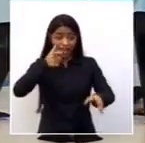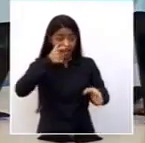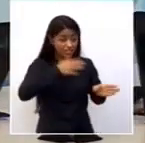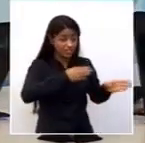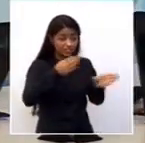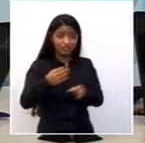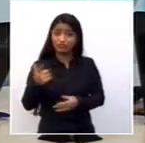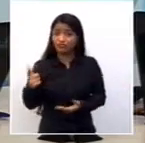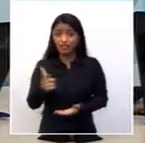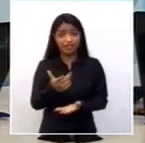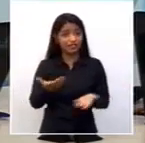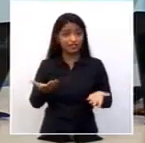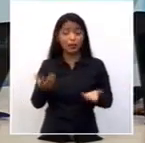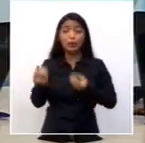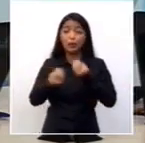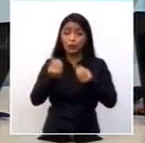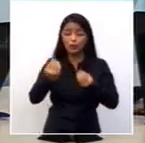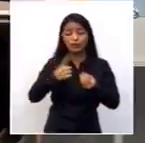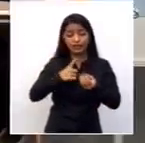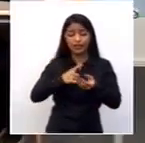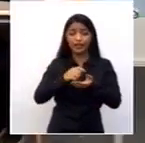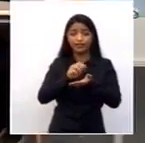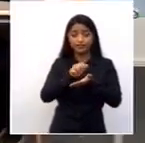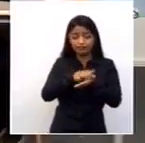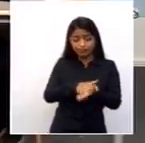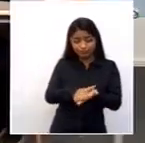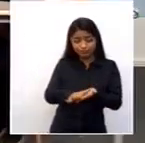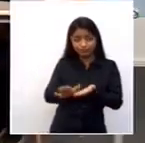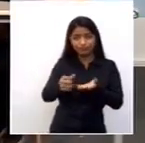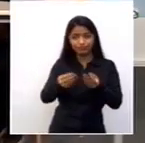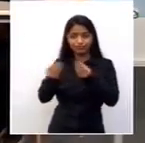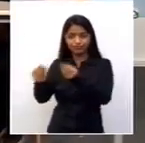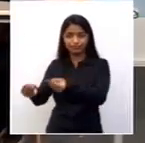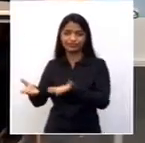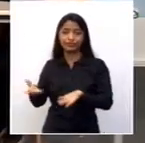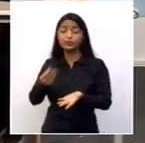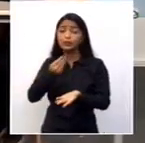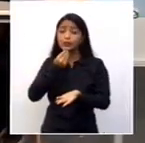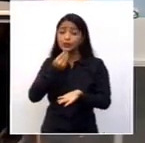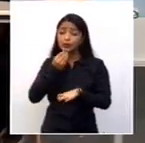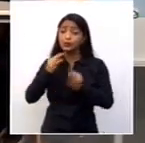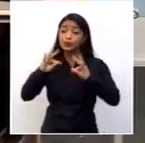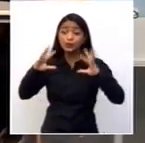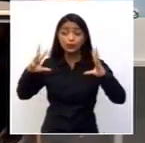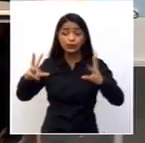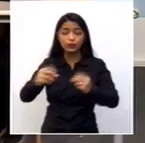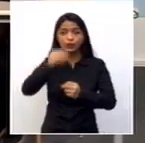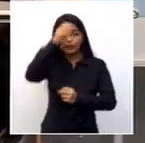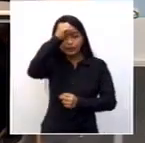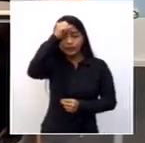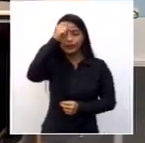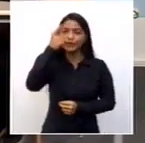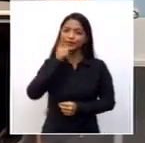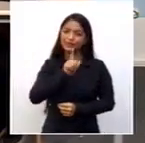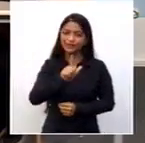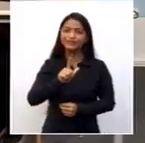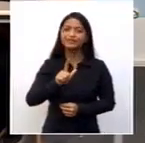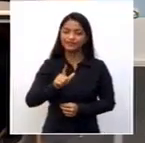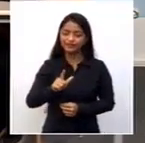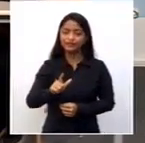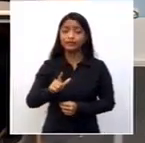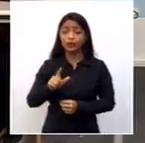acesso à internet. Perfeito. Oportunizando sempre a aprendizagem de todos os estudantes, né? Exatamente. Por